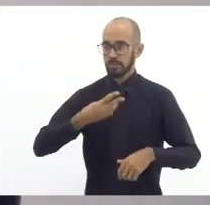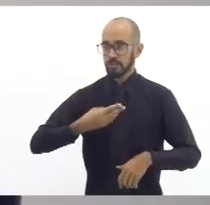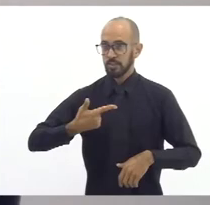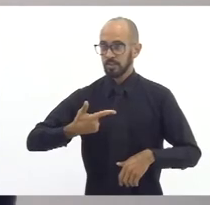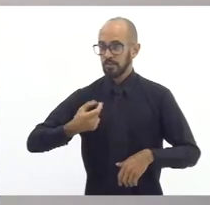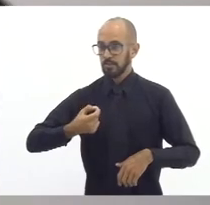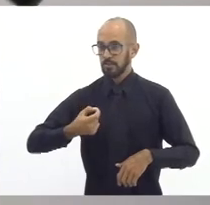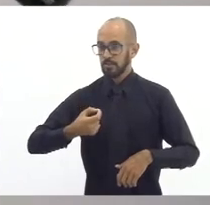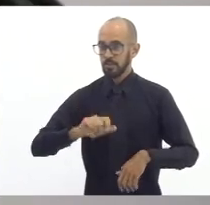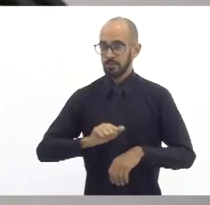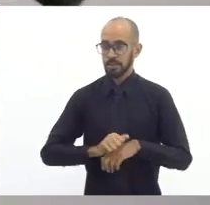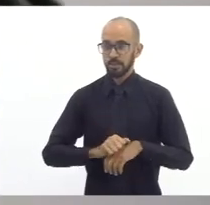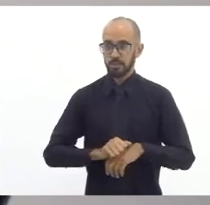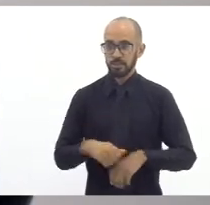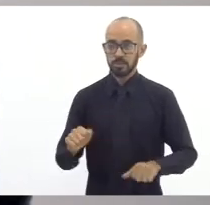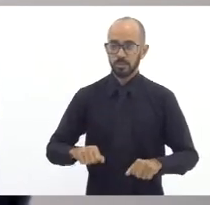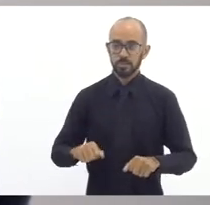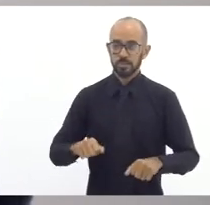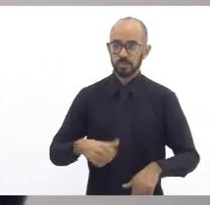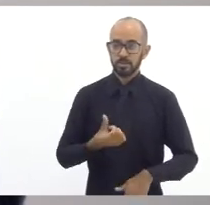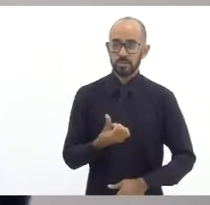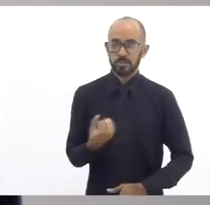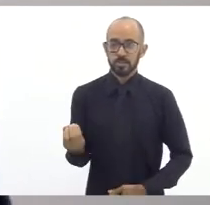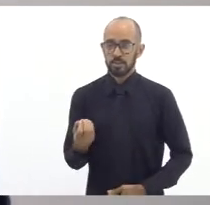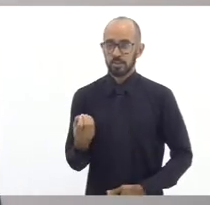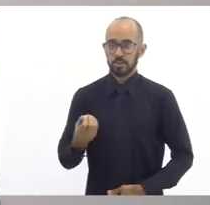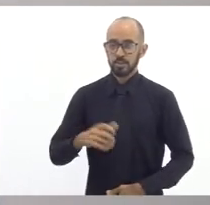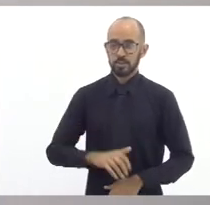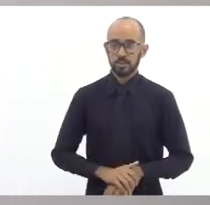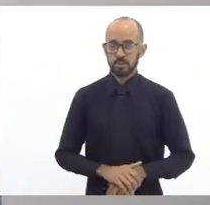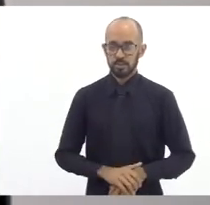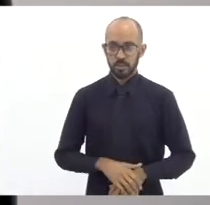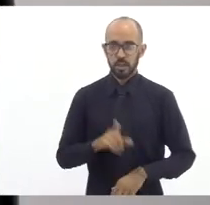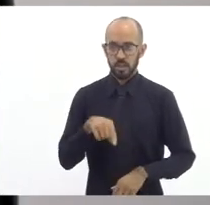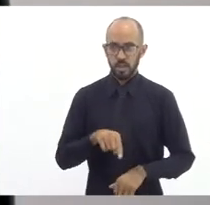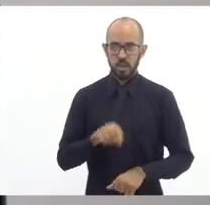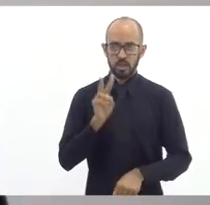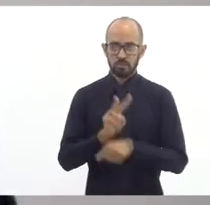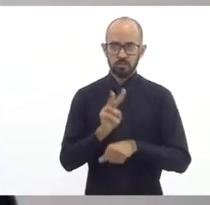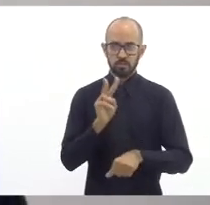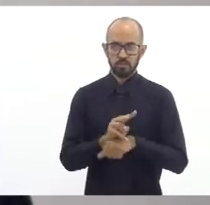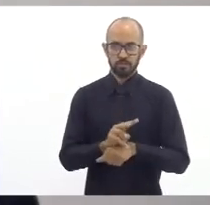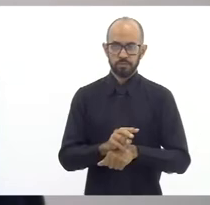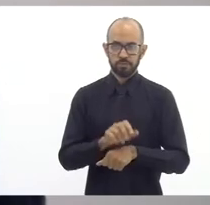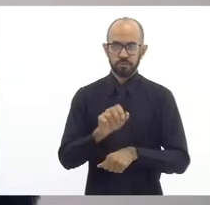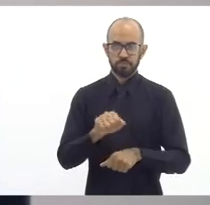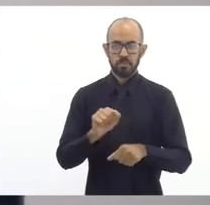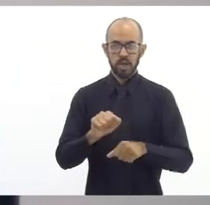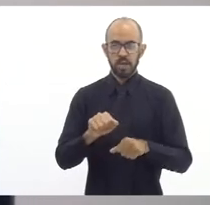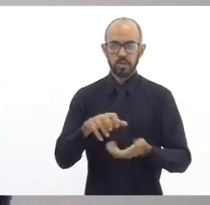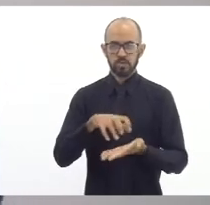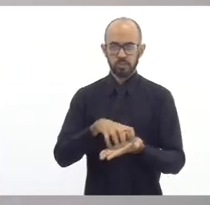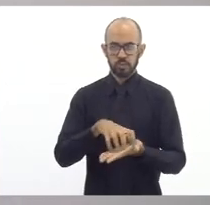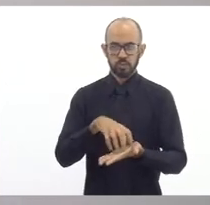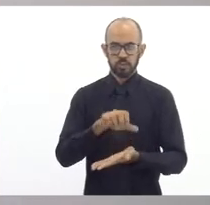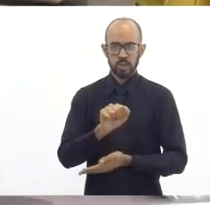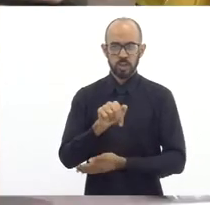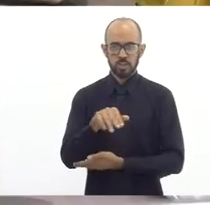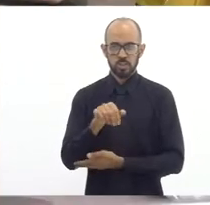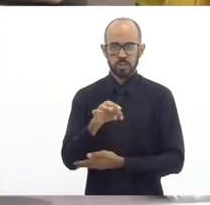funcionários, 60 são cedidos exatamente para a Getransp. 60.